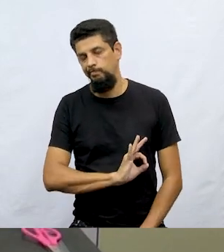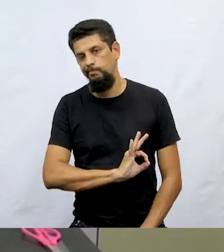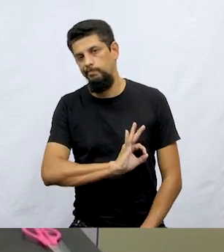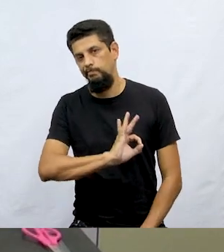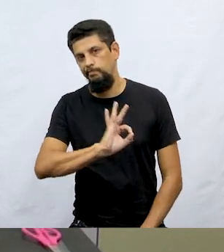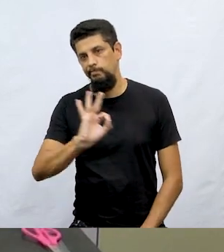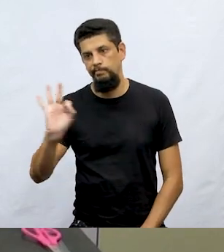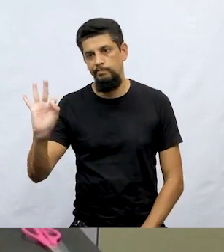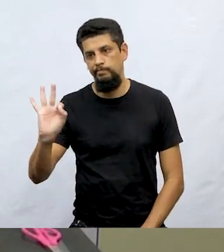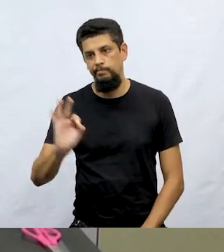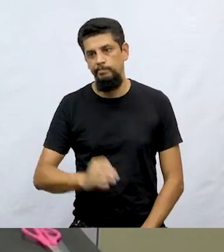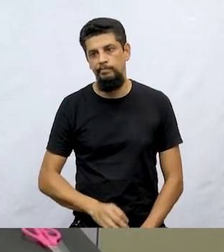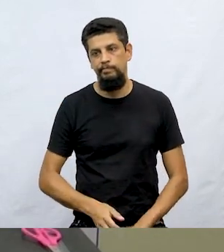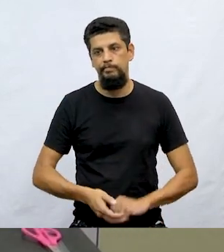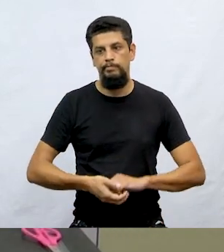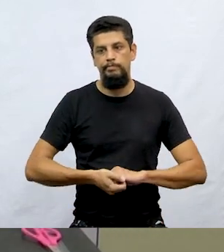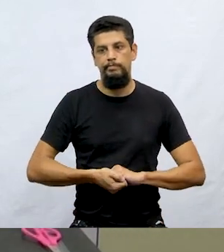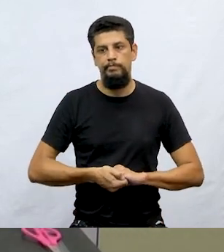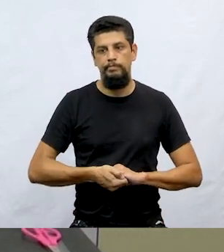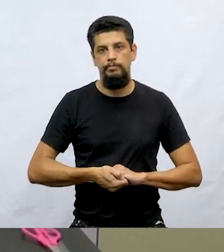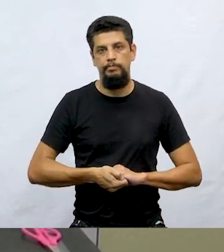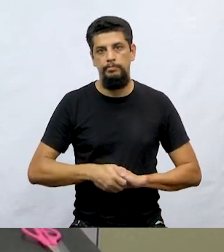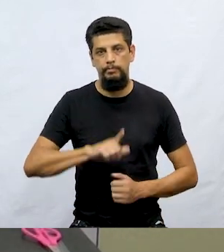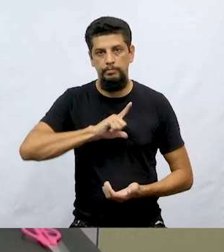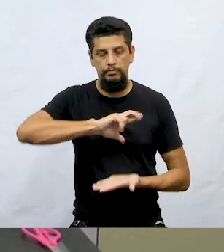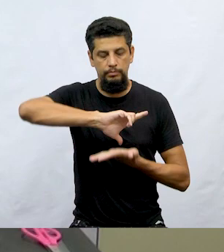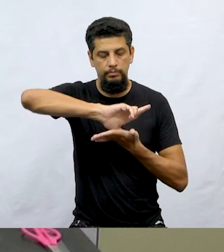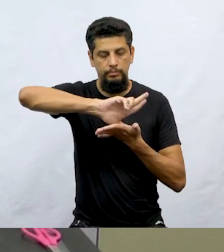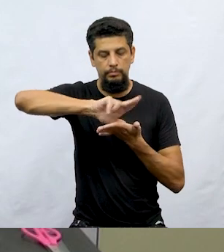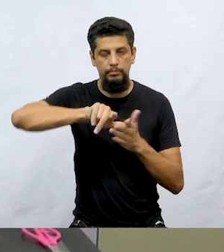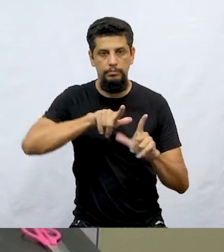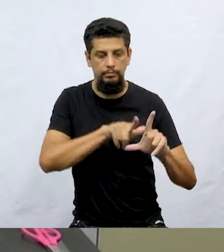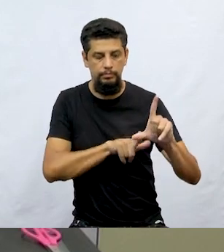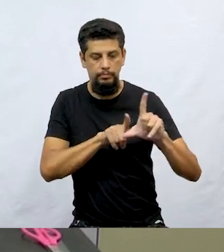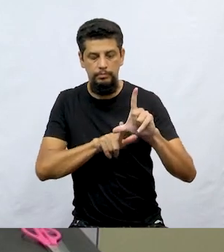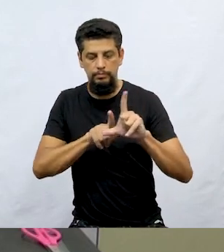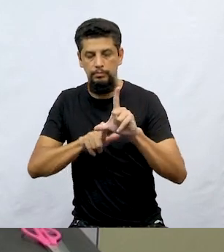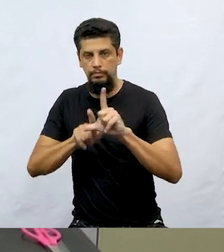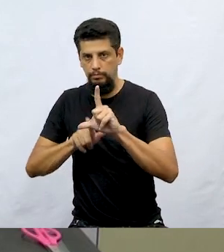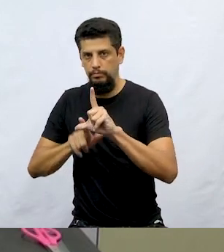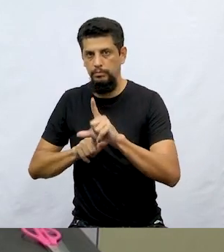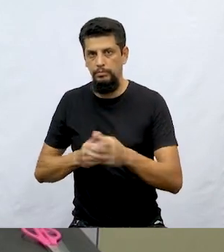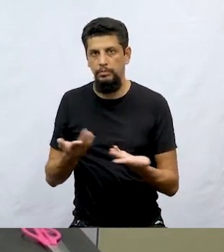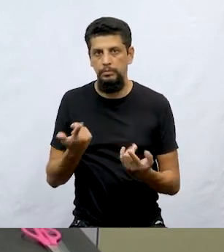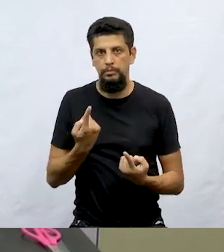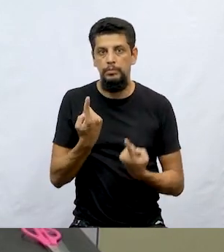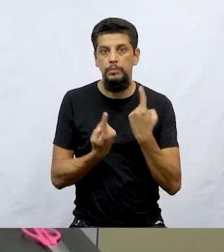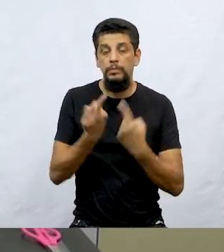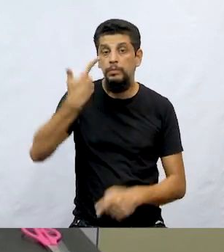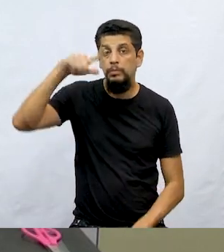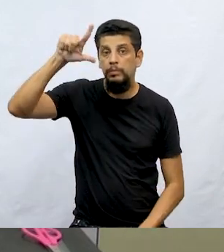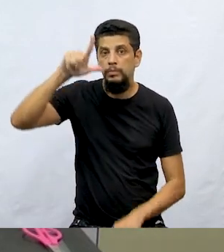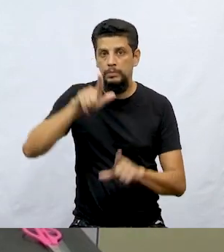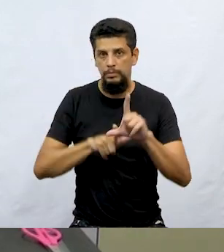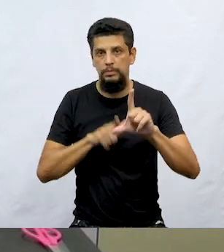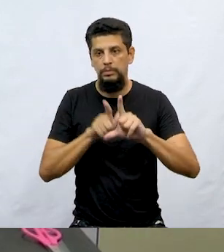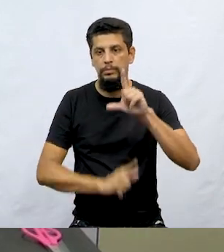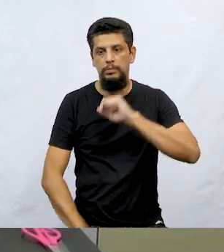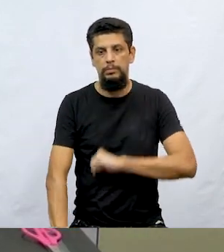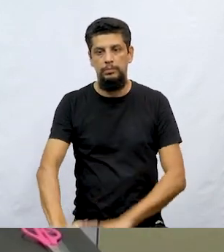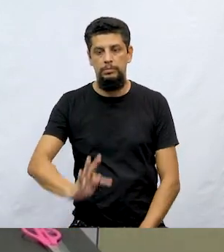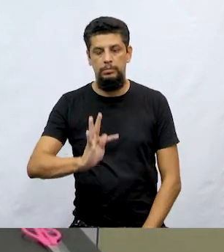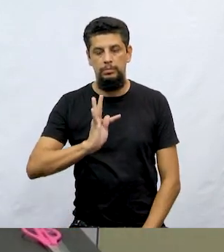Muito bom. Já tá ficando... Tem bastante letra, né, prof? Tem. A próxima letra é a letra